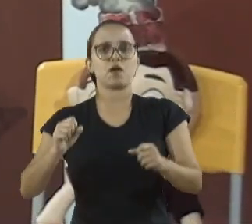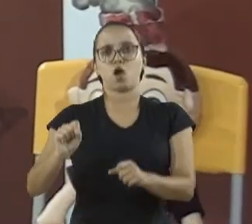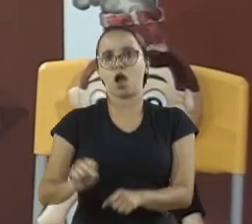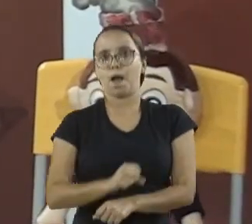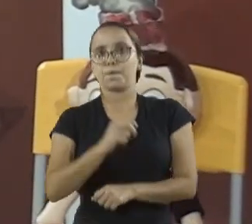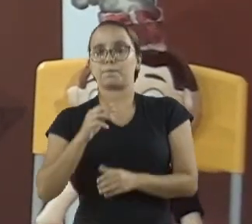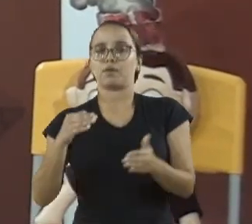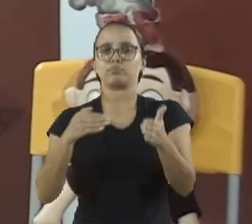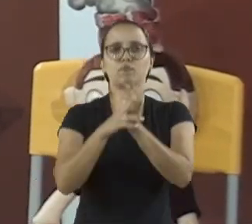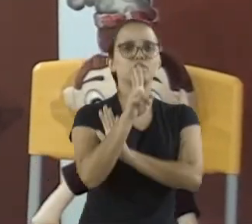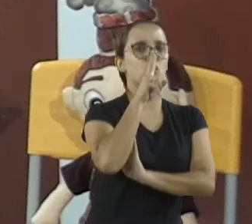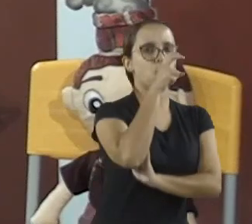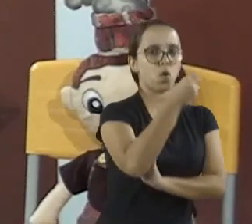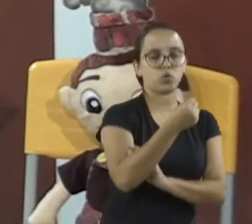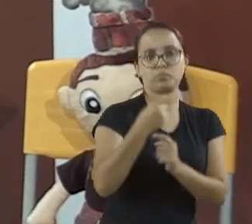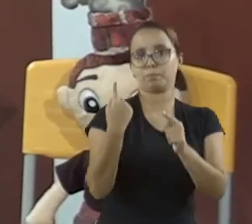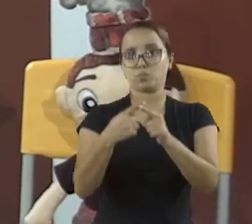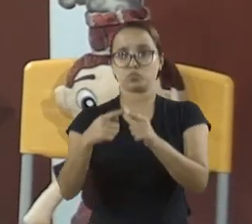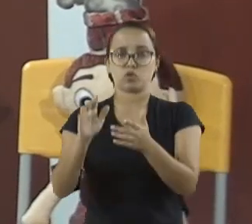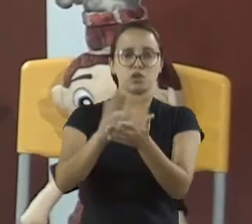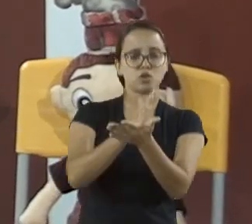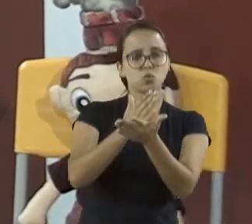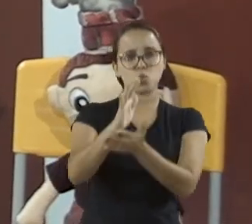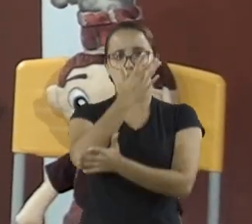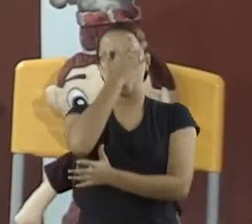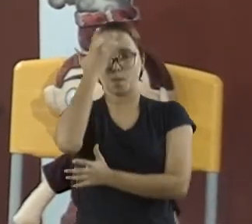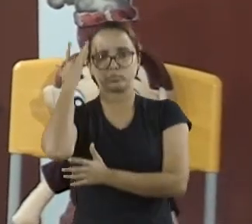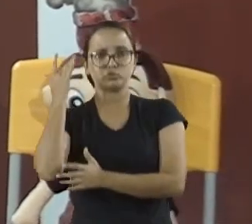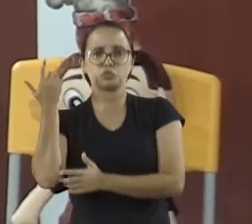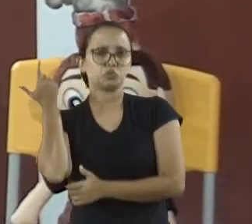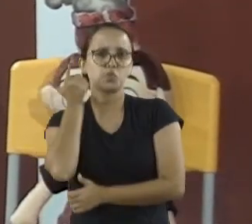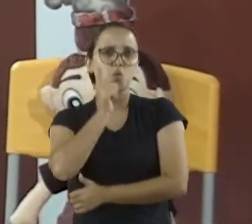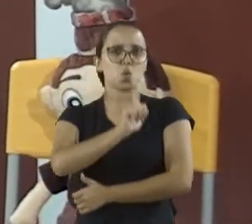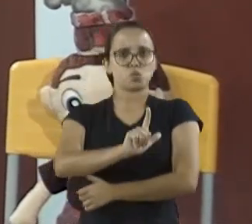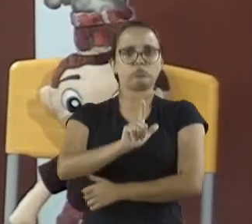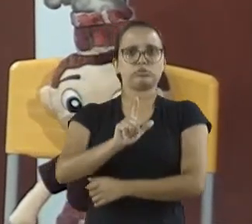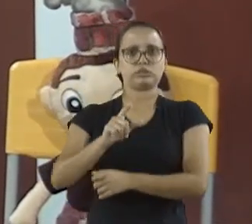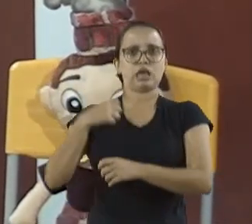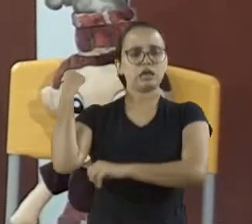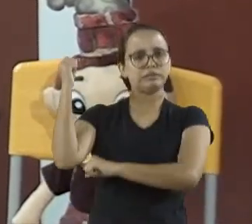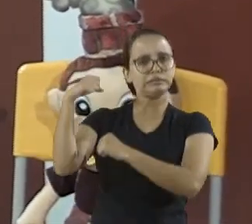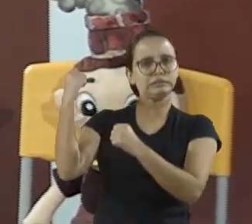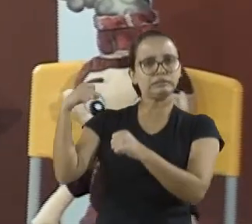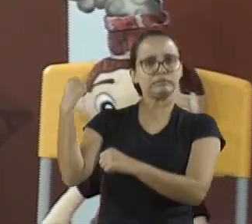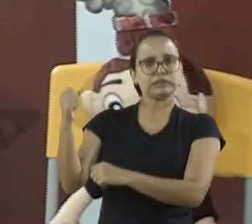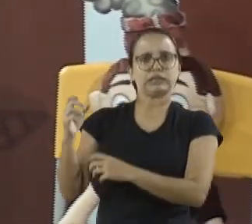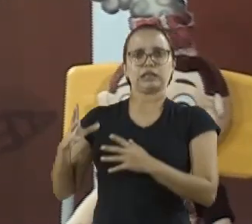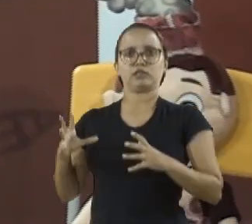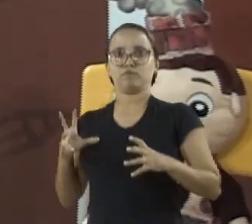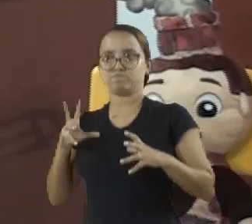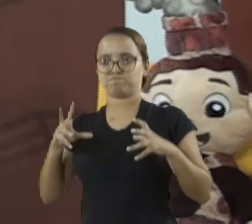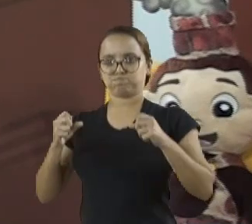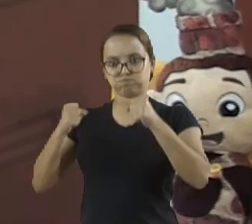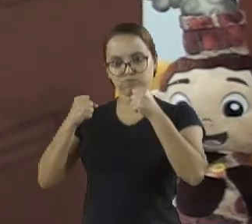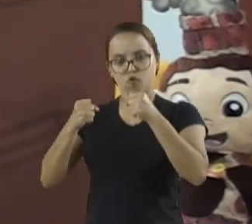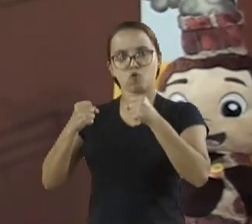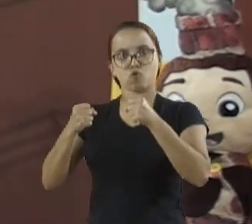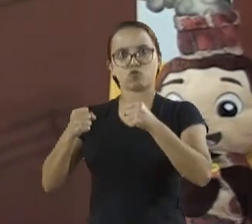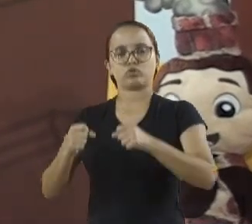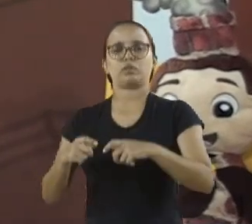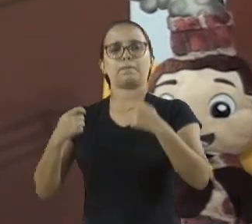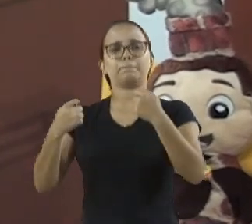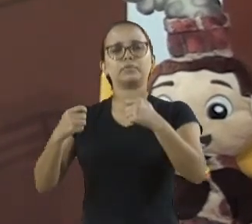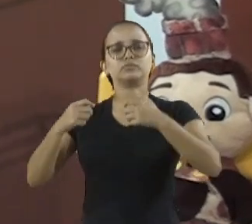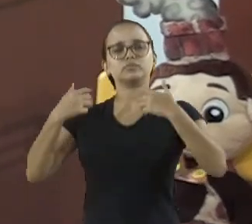certa limitação. Se você se sente bem naquela atividade, massa.